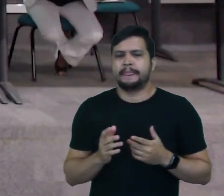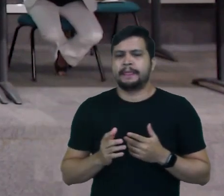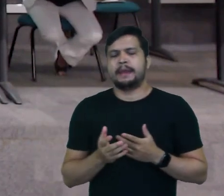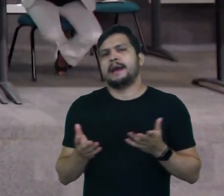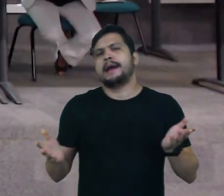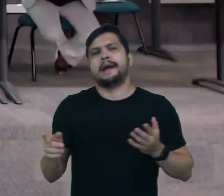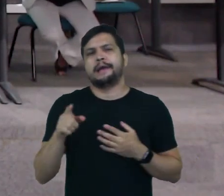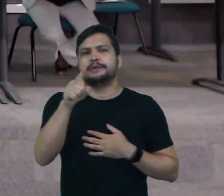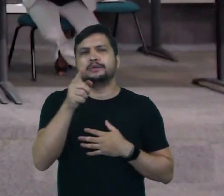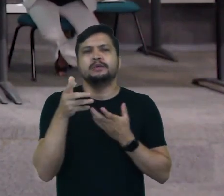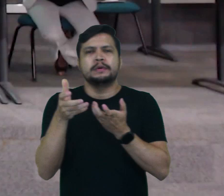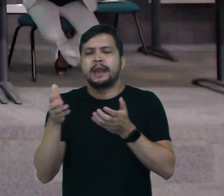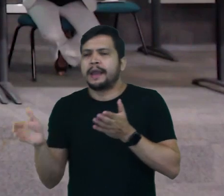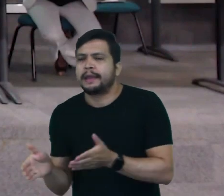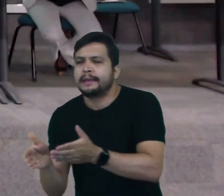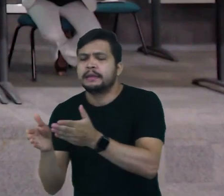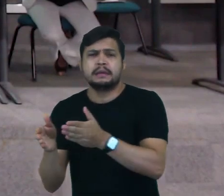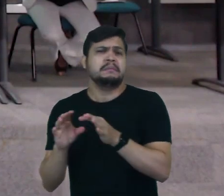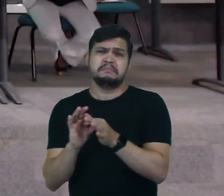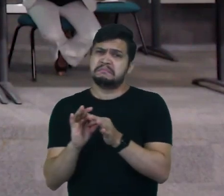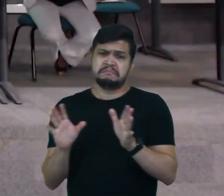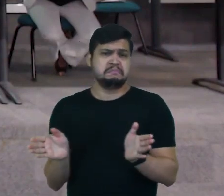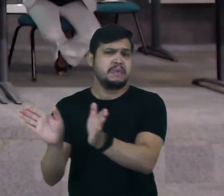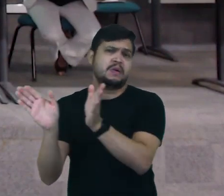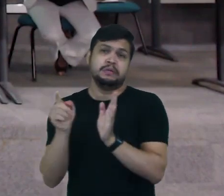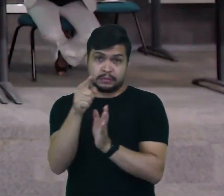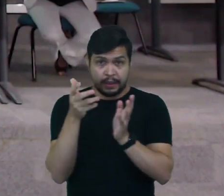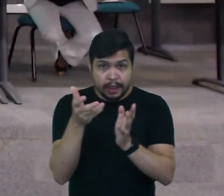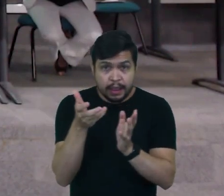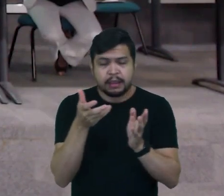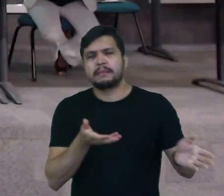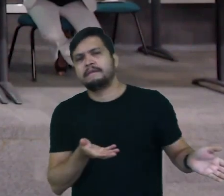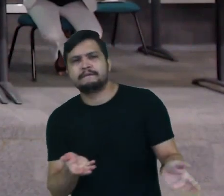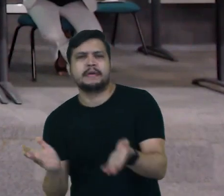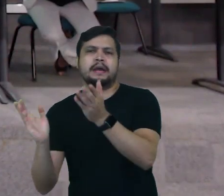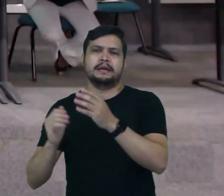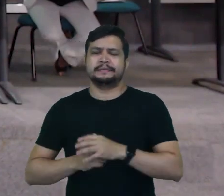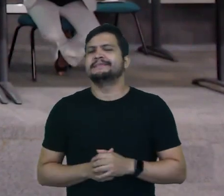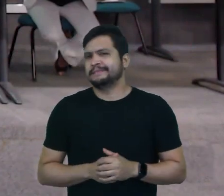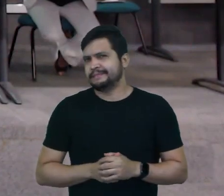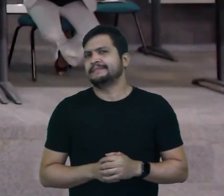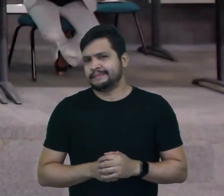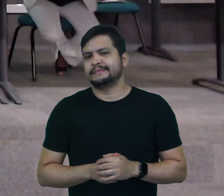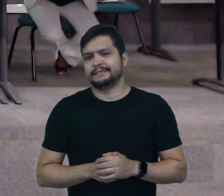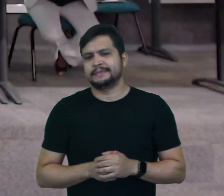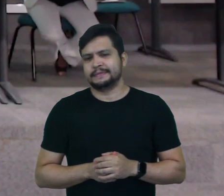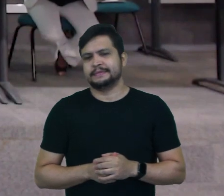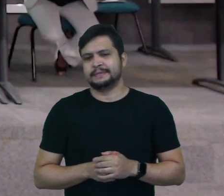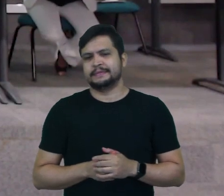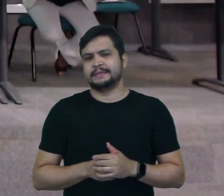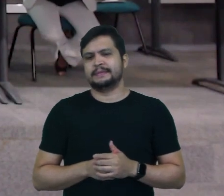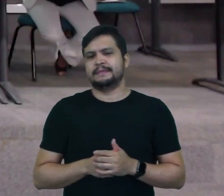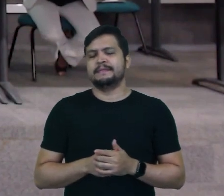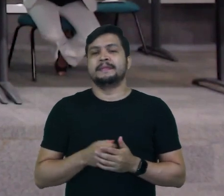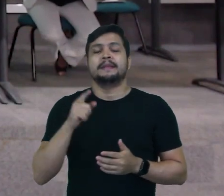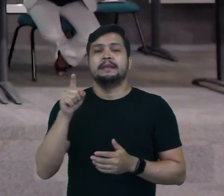dizer que a pessoa quer ir por esse lado. Vai, você tem vontade de ir, você vai misturar a soja, você não vai dar